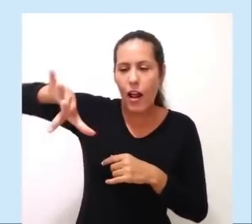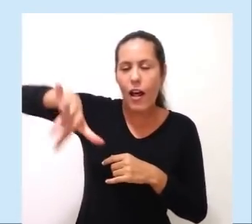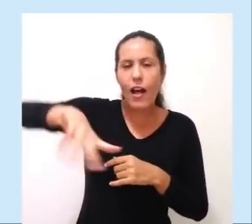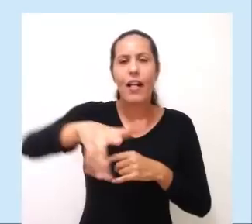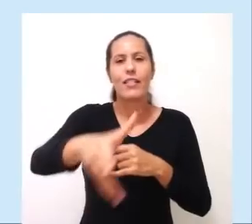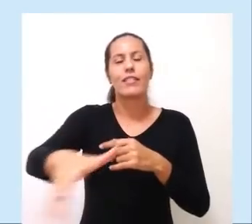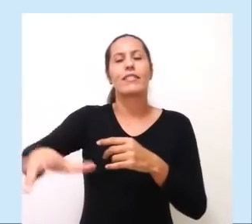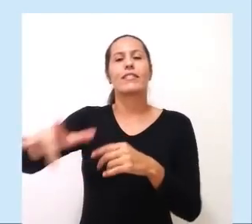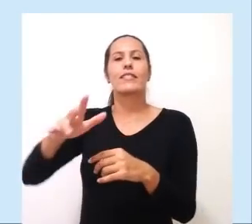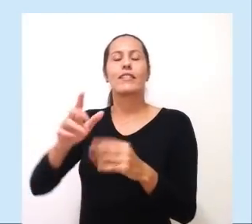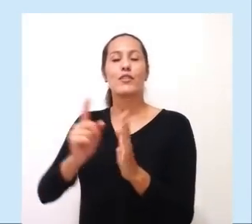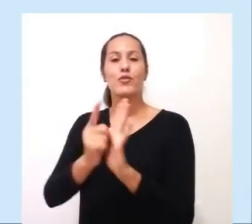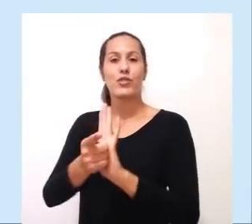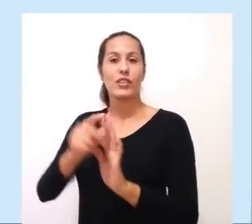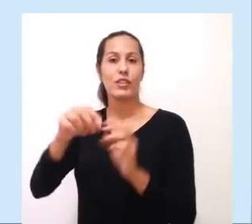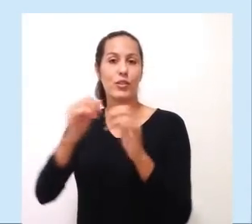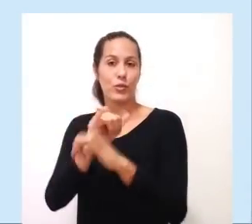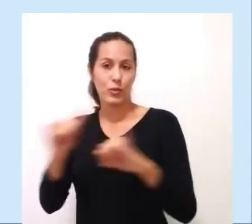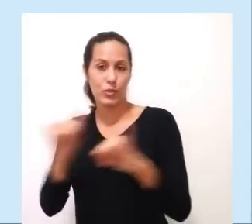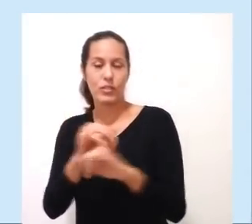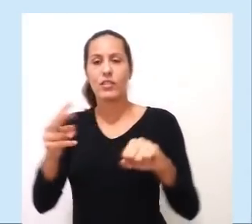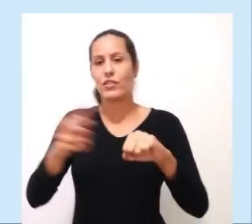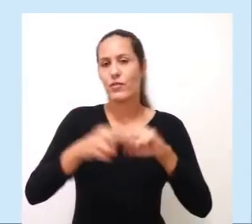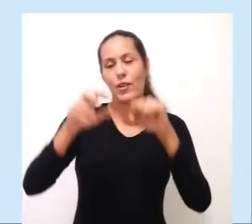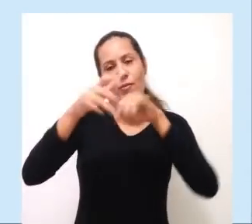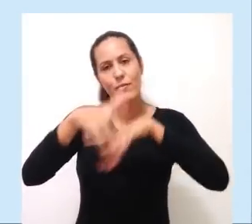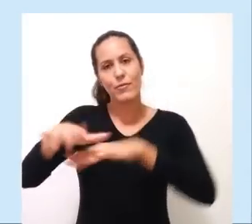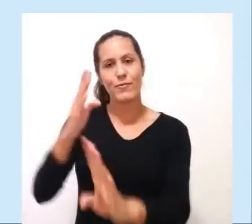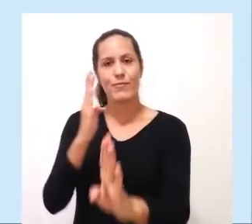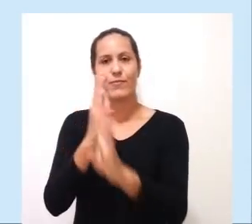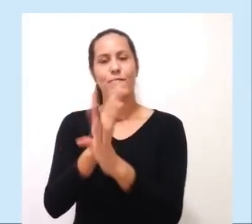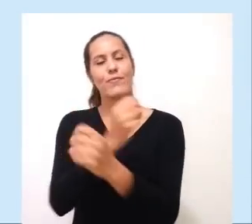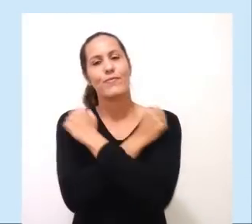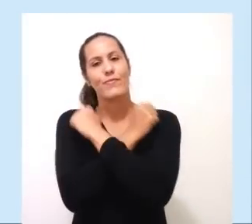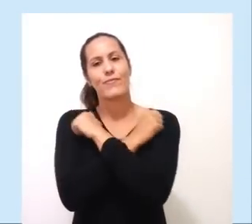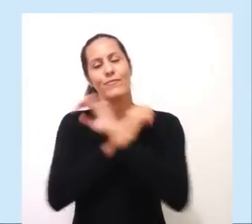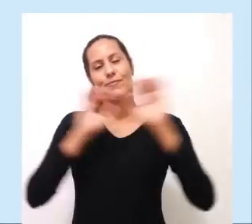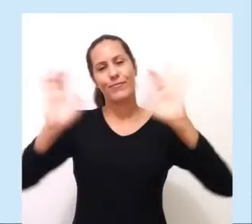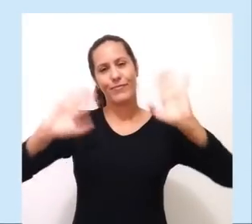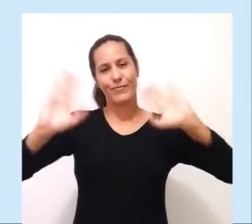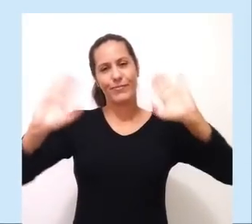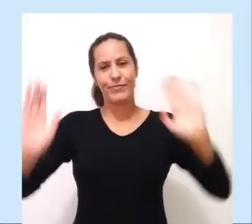notícia e também dos tempos verbais. Um forte abraço, professor Robson.